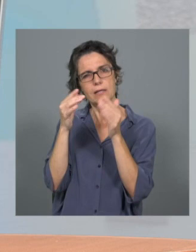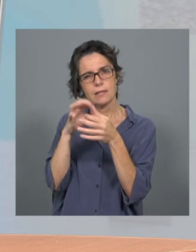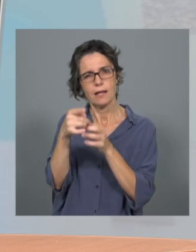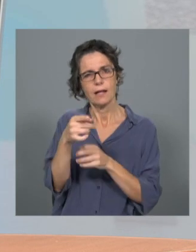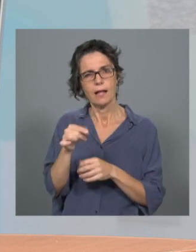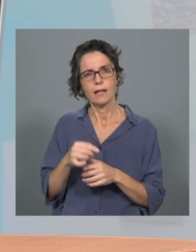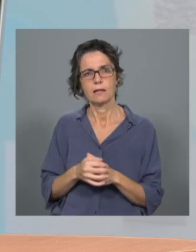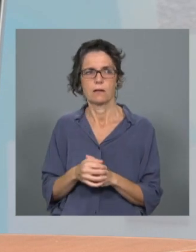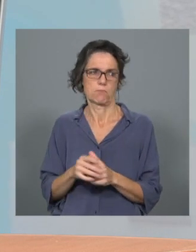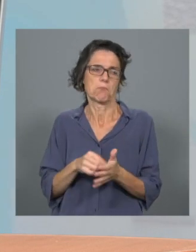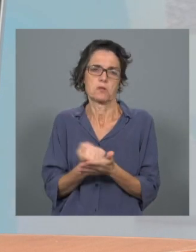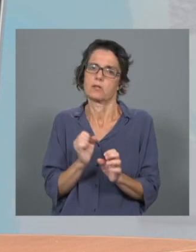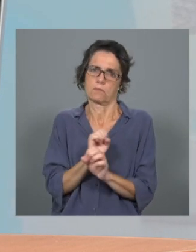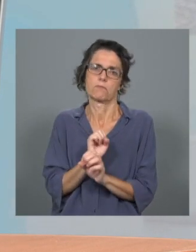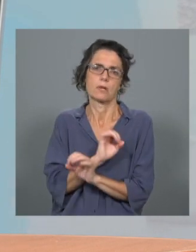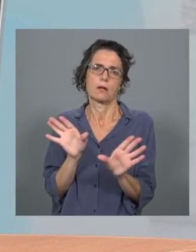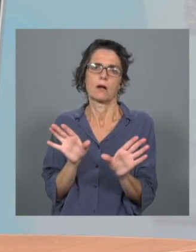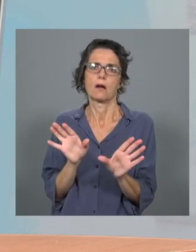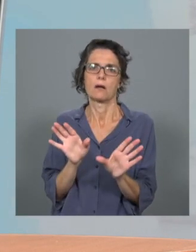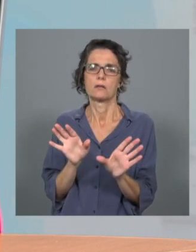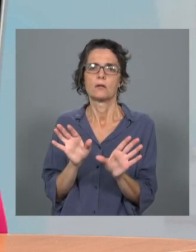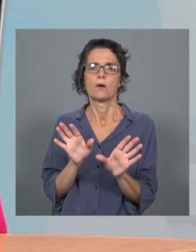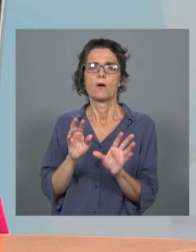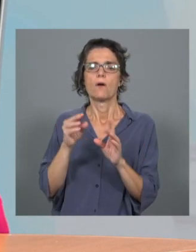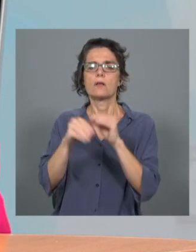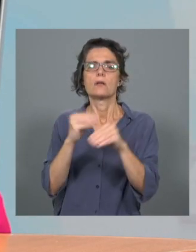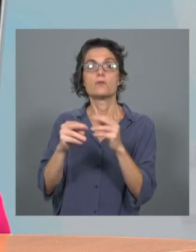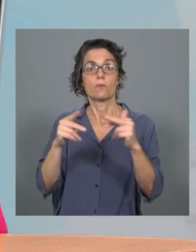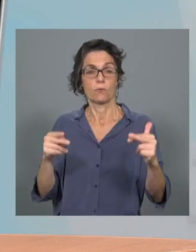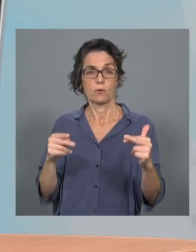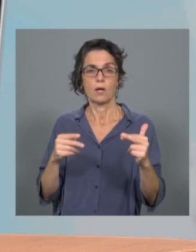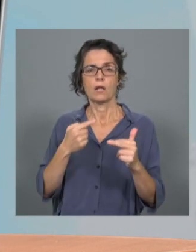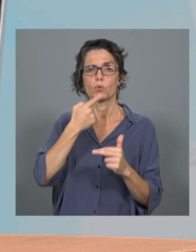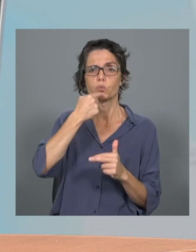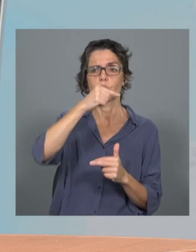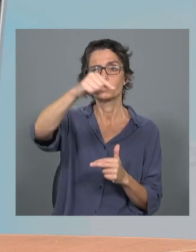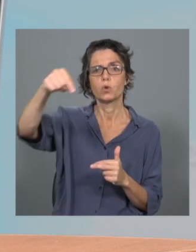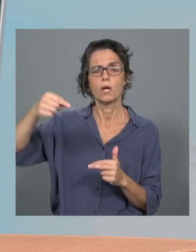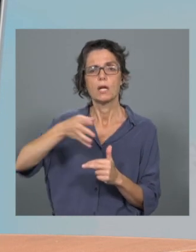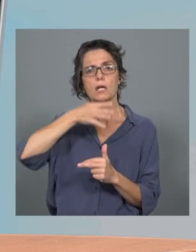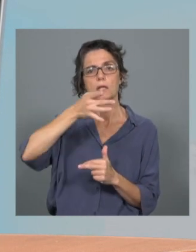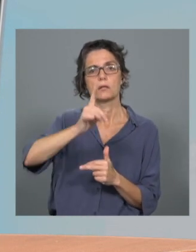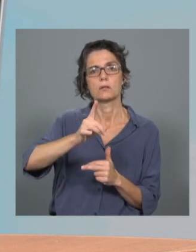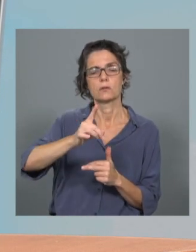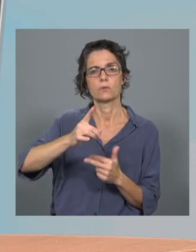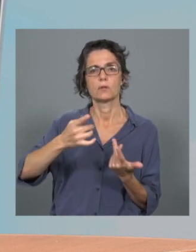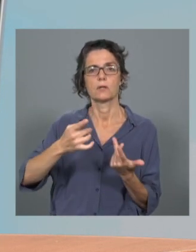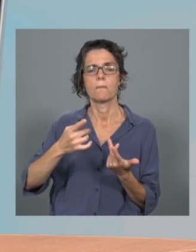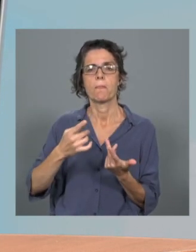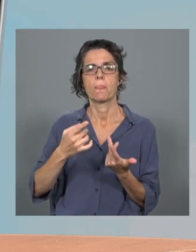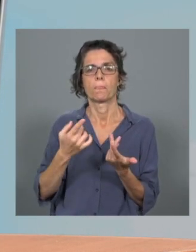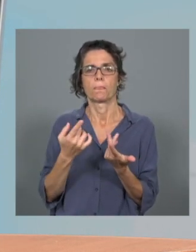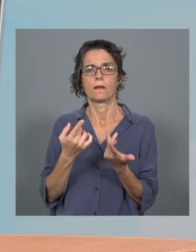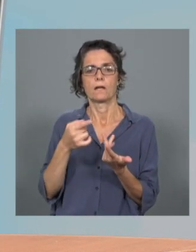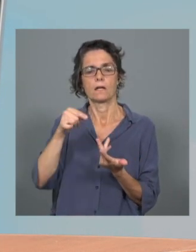democracia. Nas eleições autárquicas, muita gente diz, e inclusive muitos políticos e dirigentes partidários dizem que o que